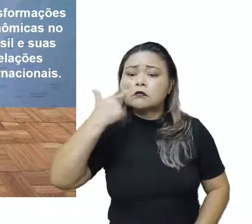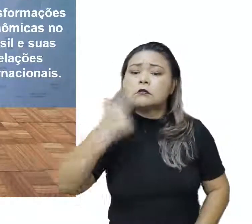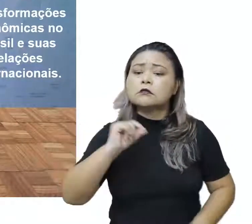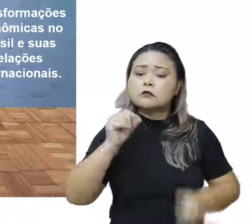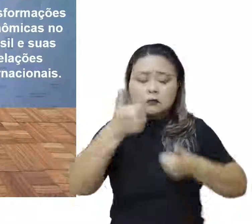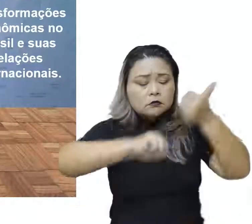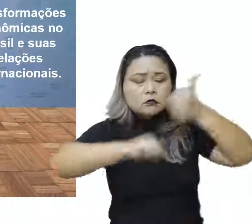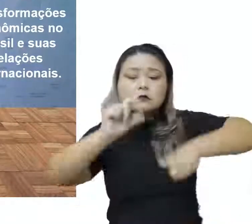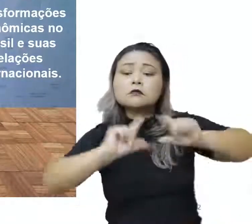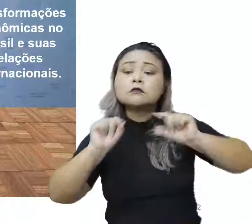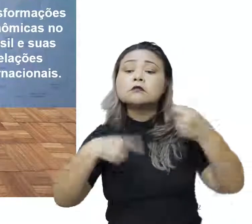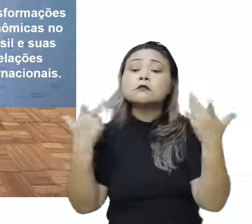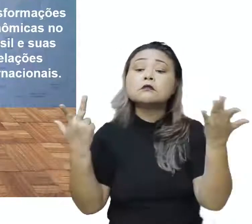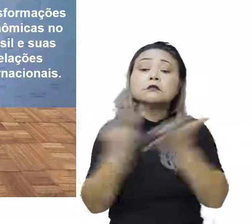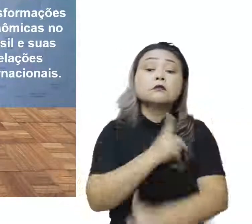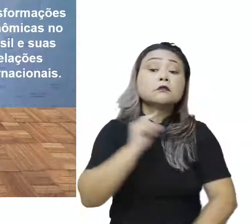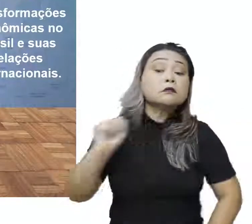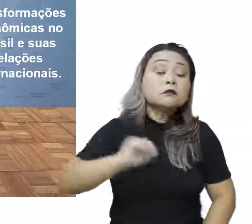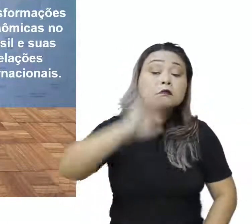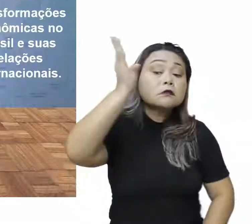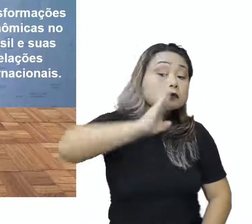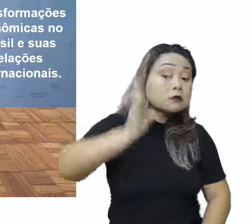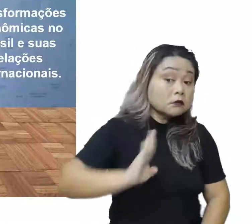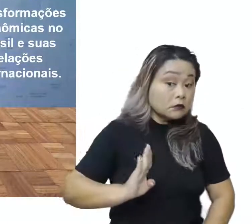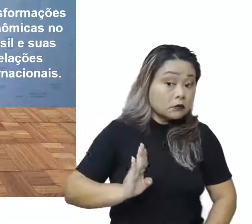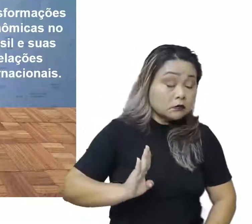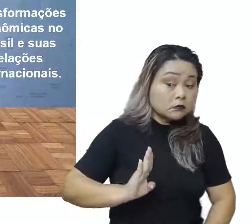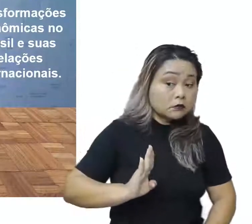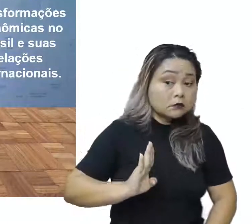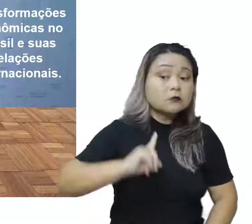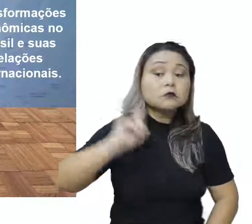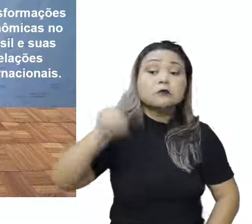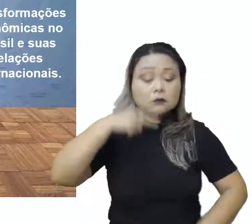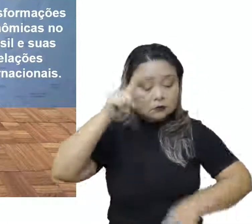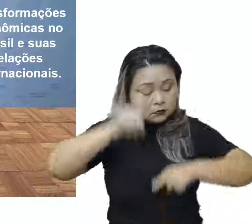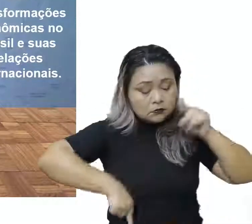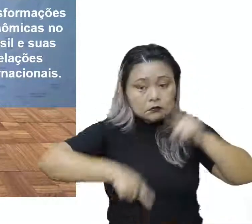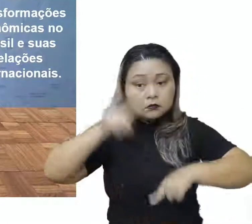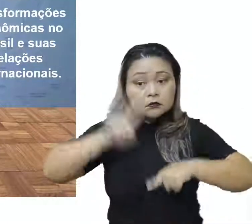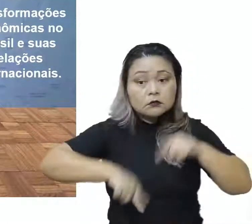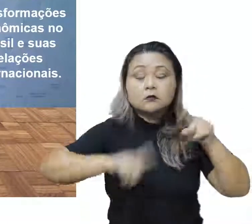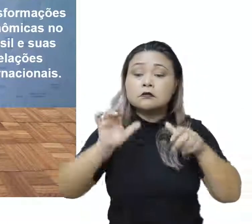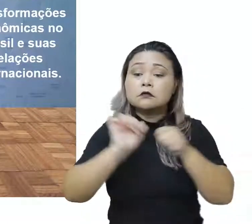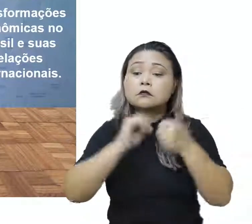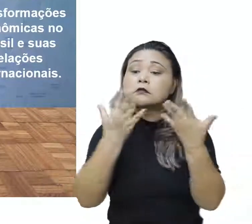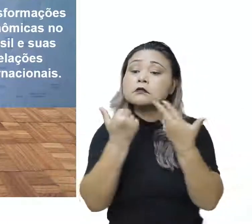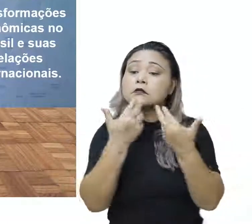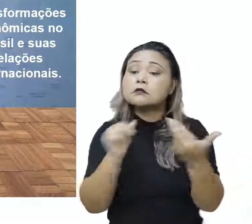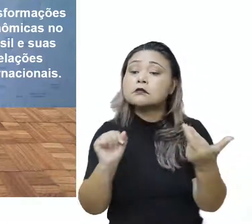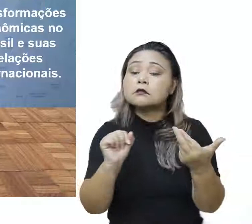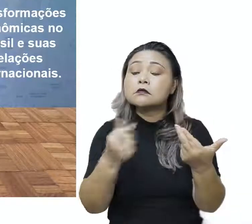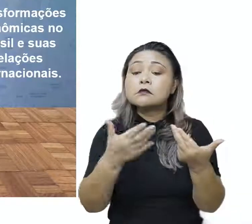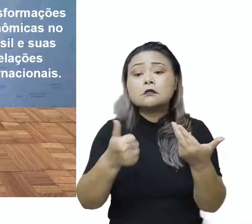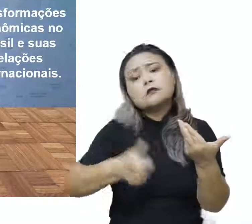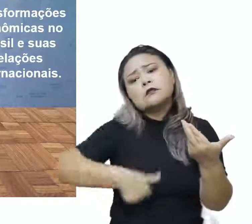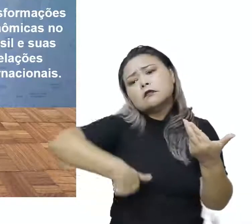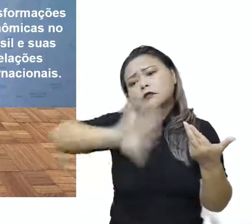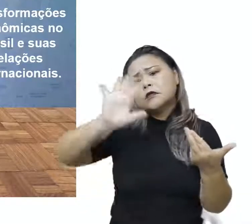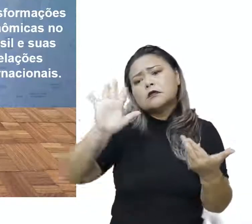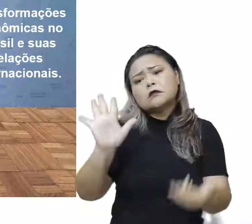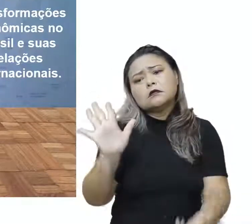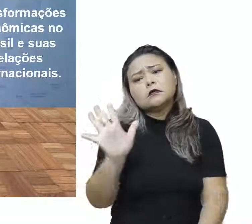faz uma análise disso, o que é que vai acontecer com o Brasil? Os nossos produtos alimentícios vão ficar mais